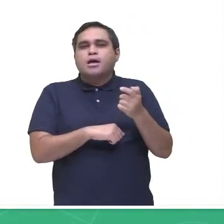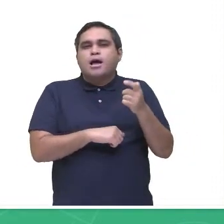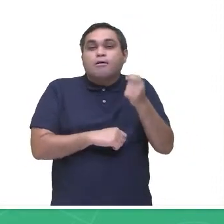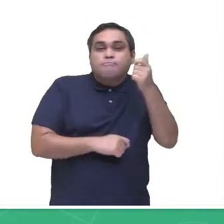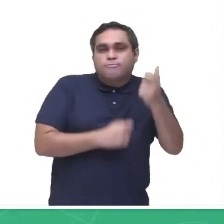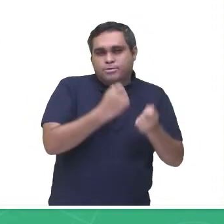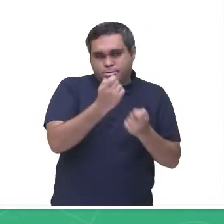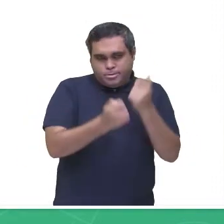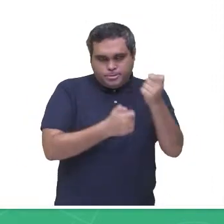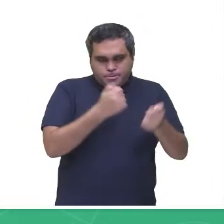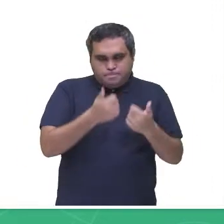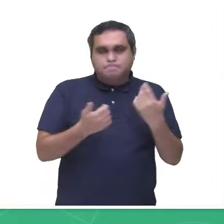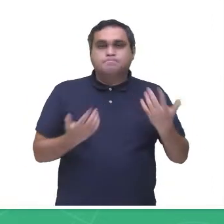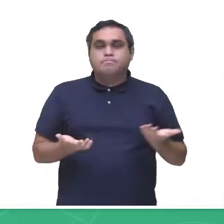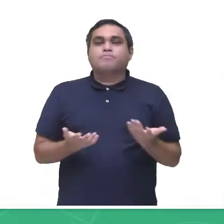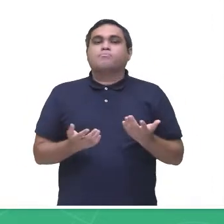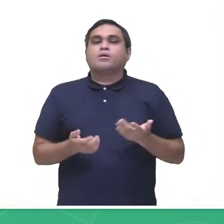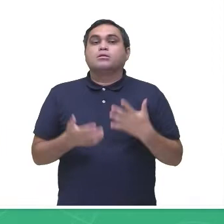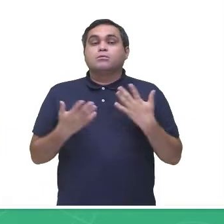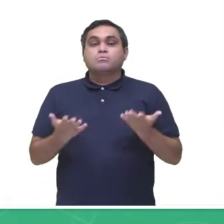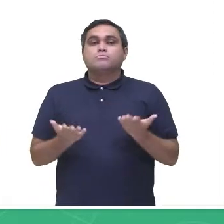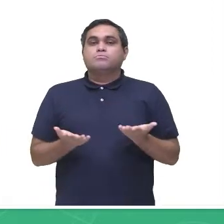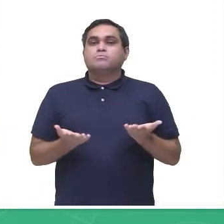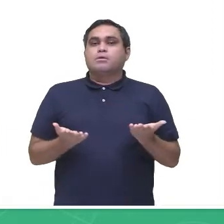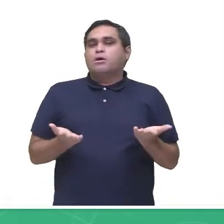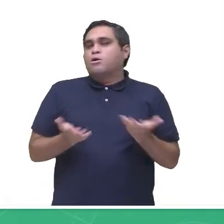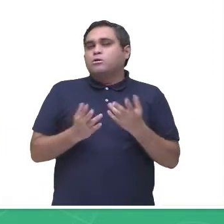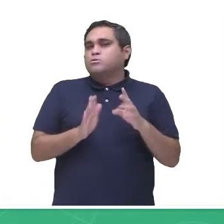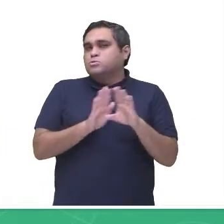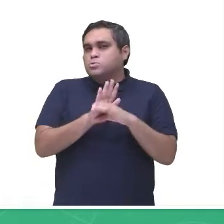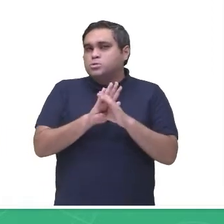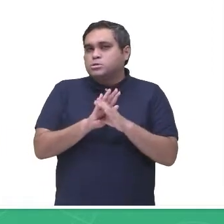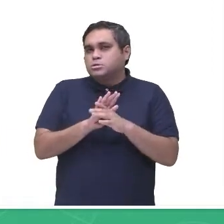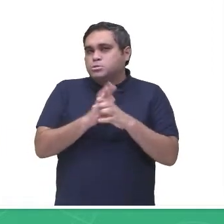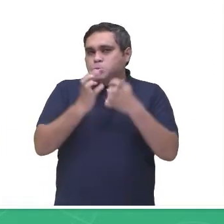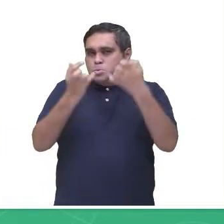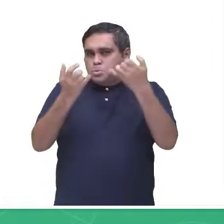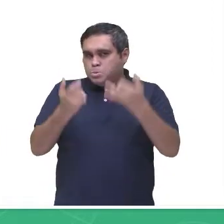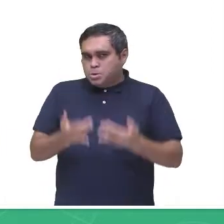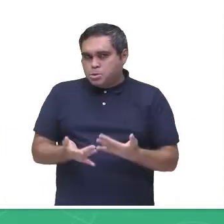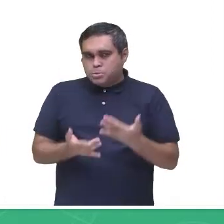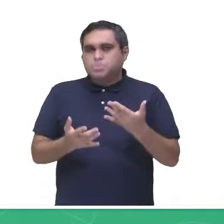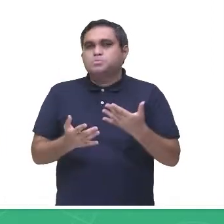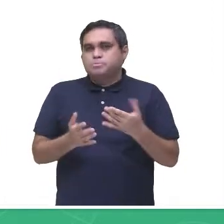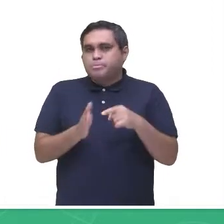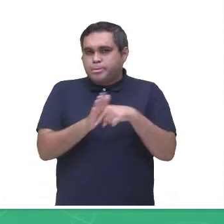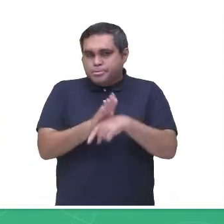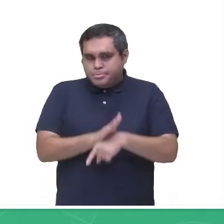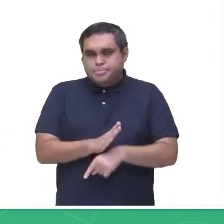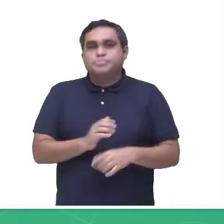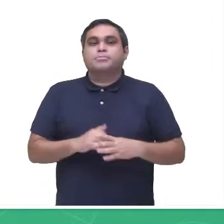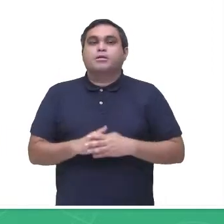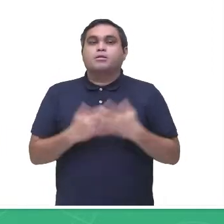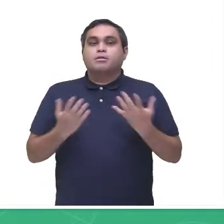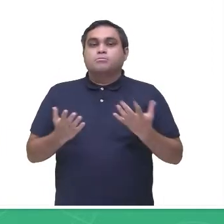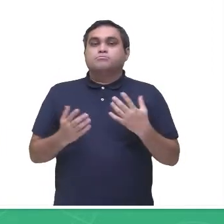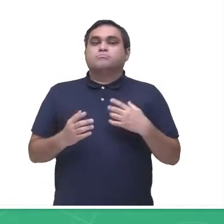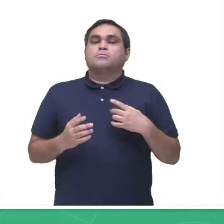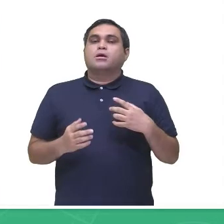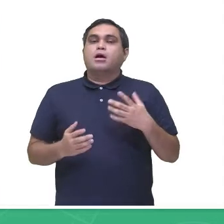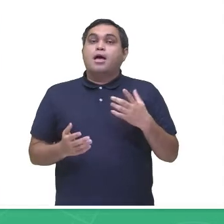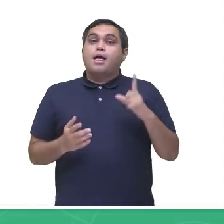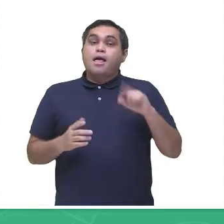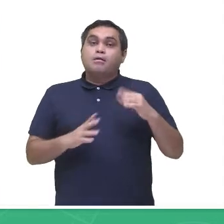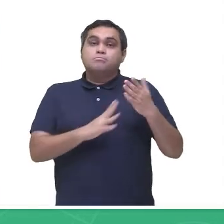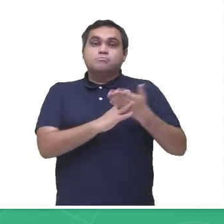certo? Então, vamos dar mais um pouquinho sobre esses conceitos. As obras barrocas romperam com o equilíbrio entre o sentimento e